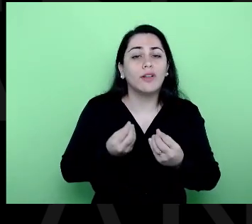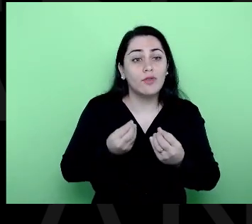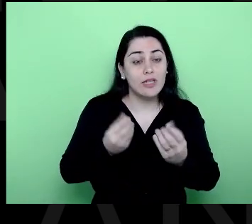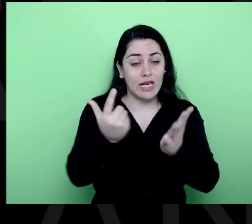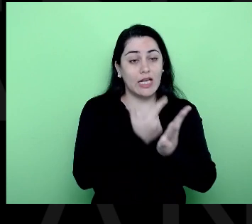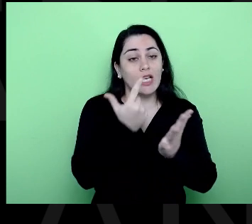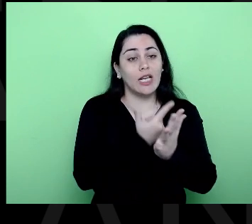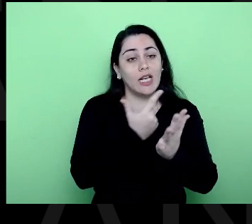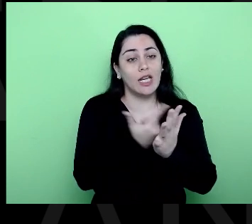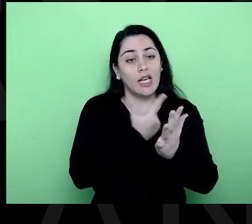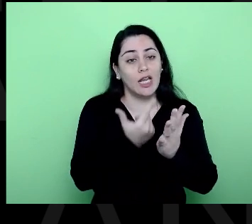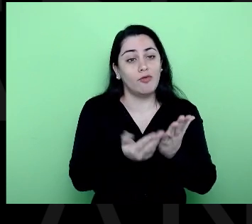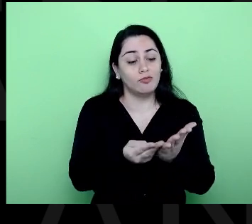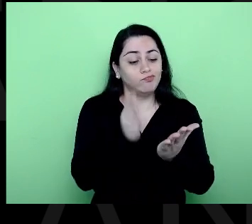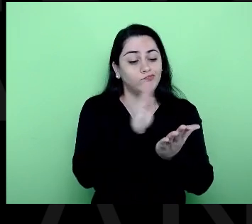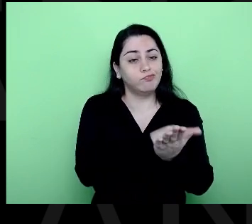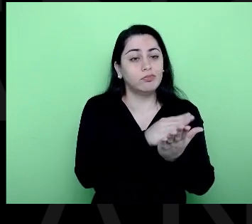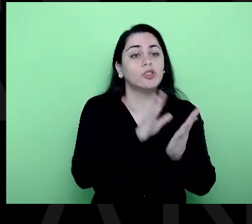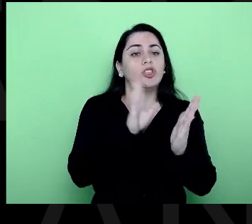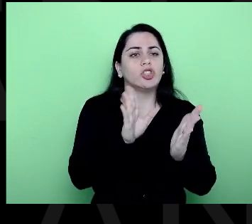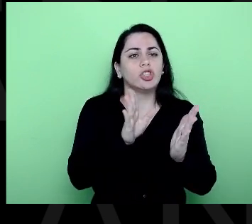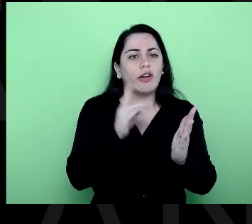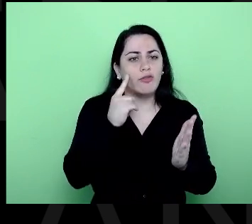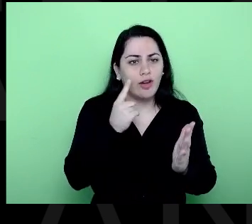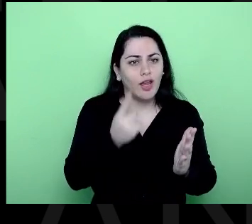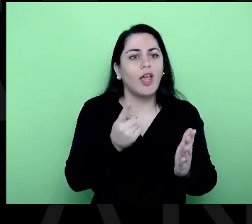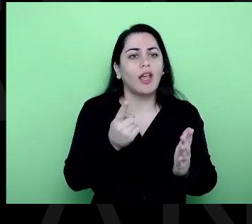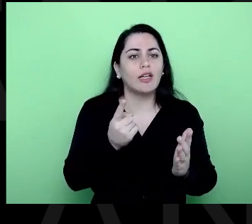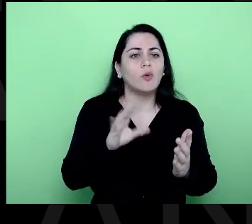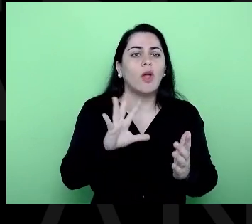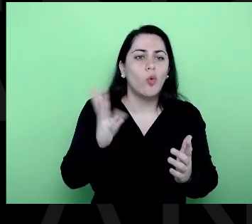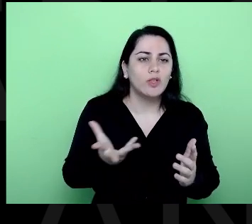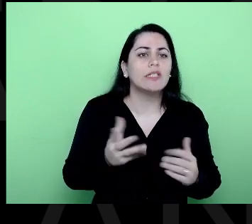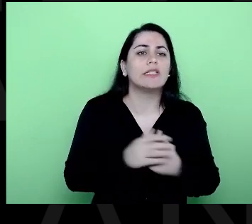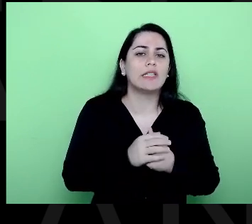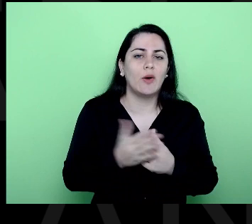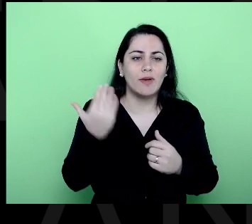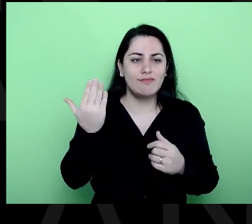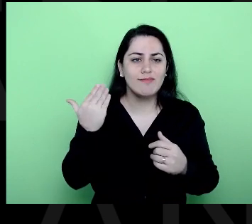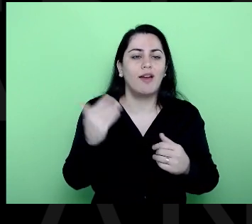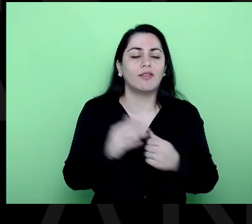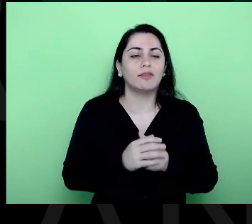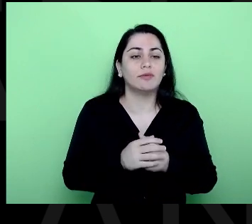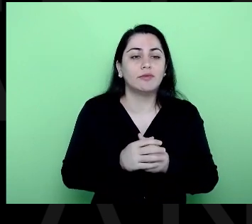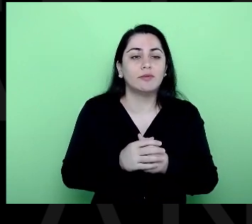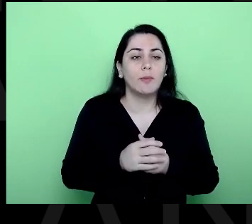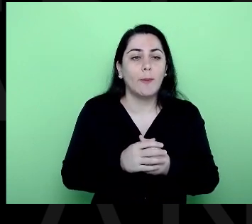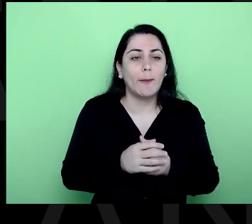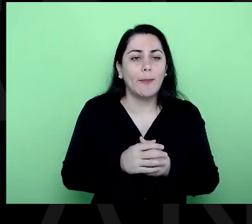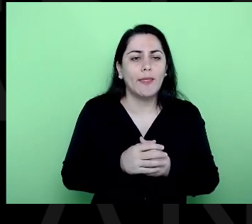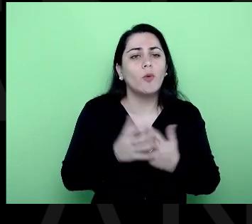livro, já vai direto na porrada, já abre o livro falando sobre isso. Eu queria saber,